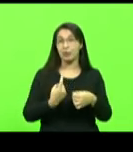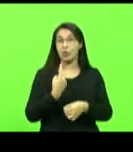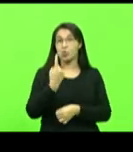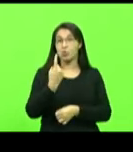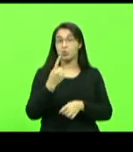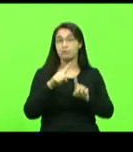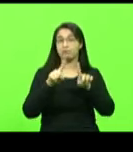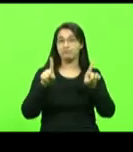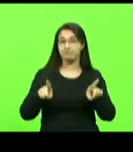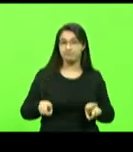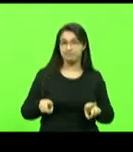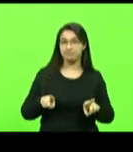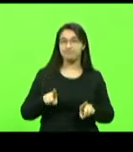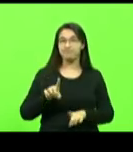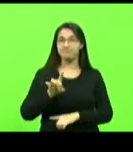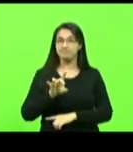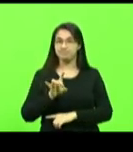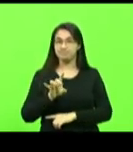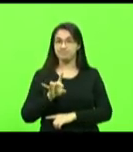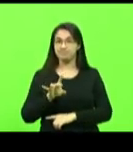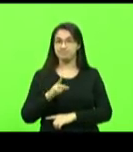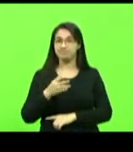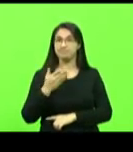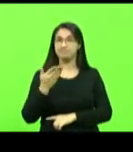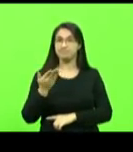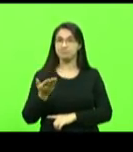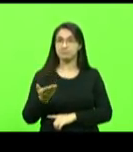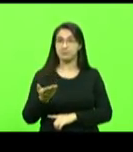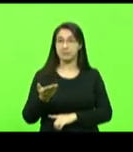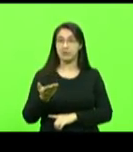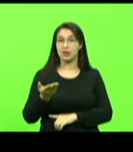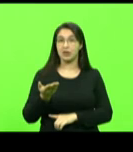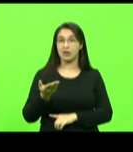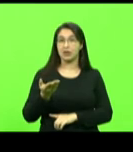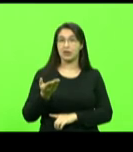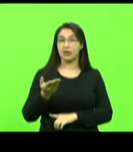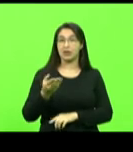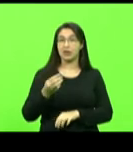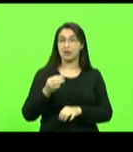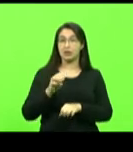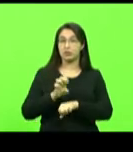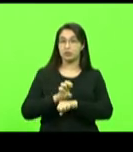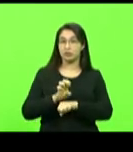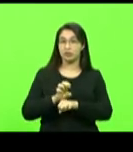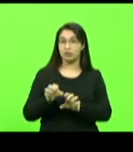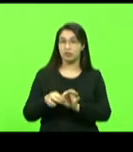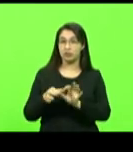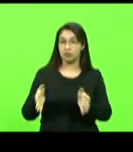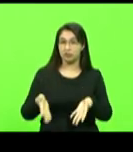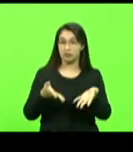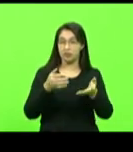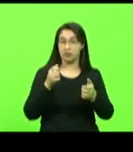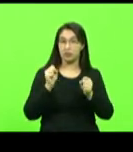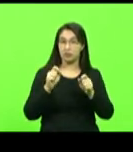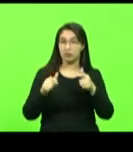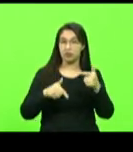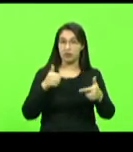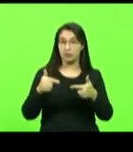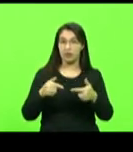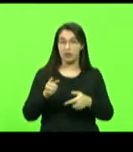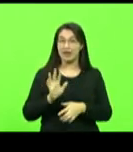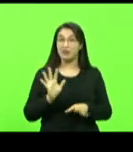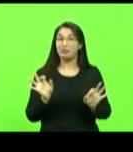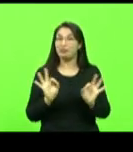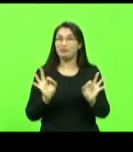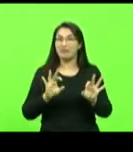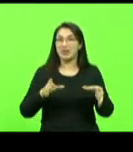de município, e aí destaque, sim, cedido de município ao Estado, e por duas estagiárias. Não há nenhum setor, não